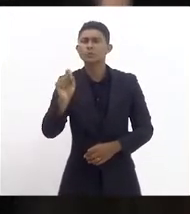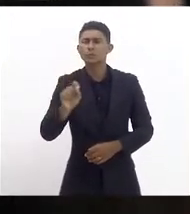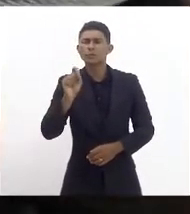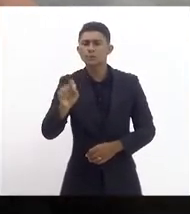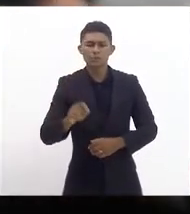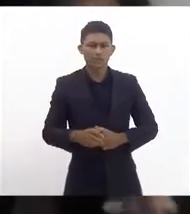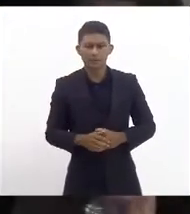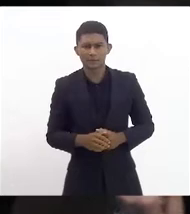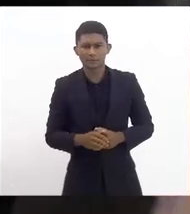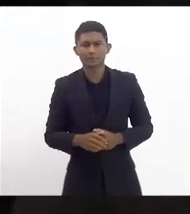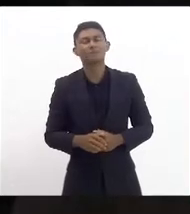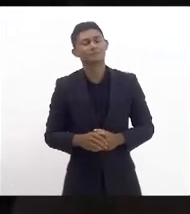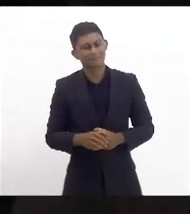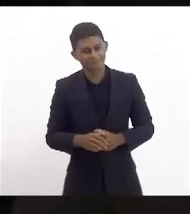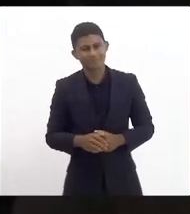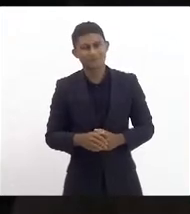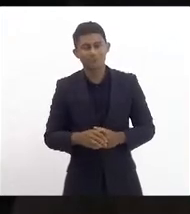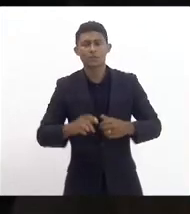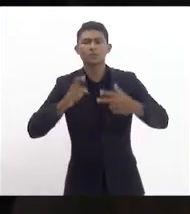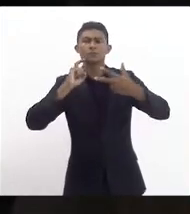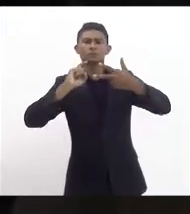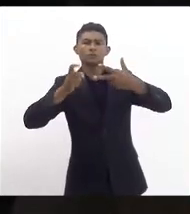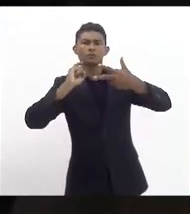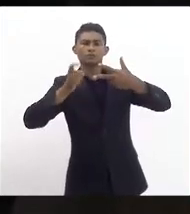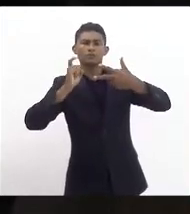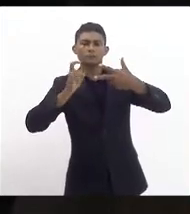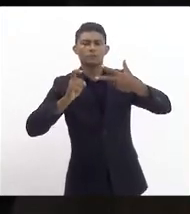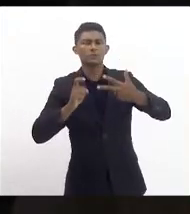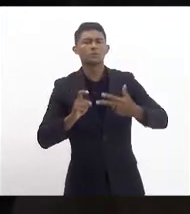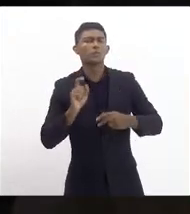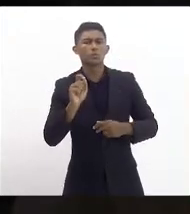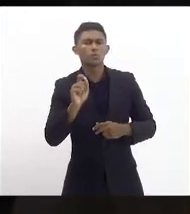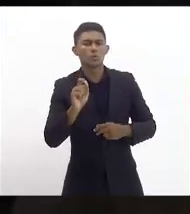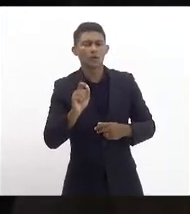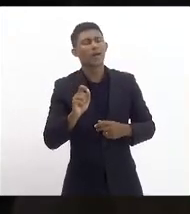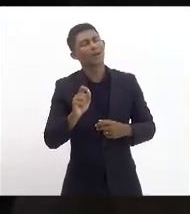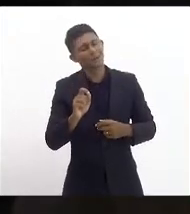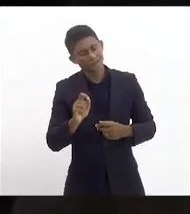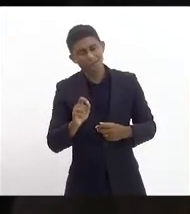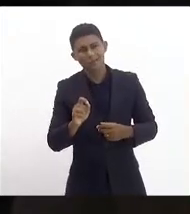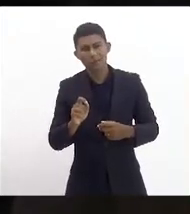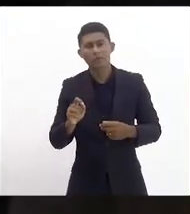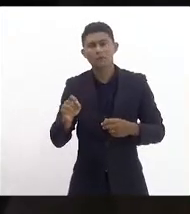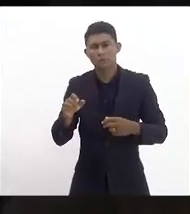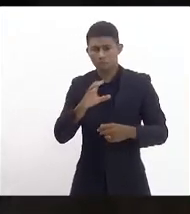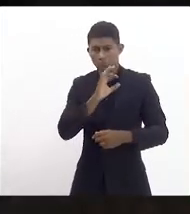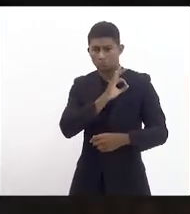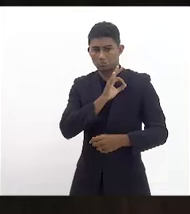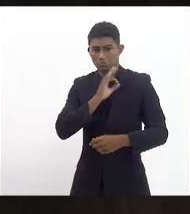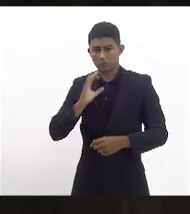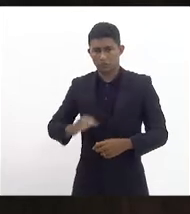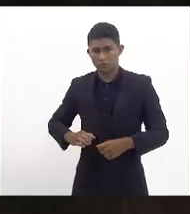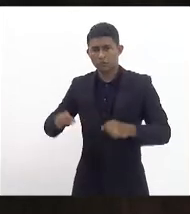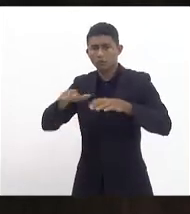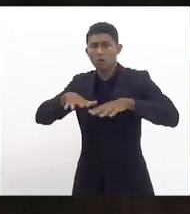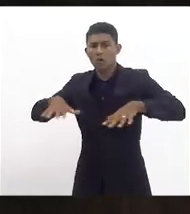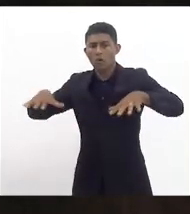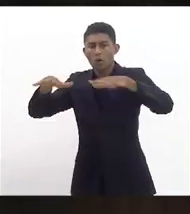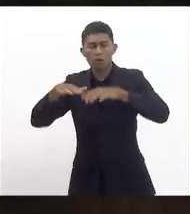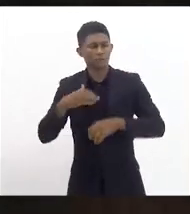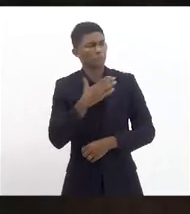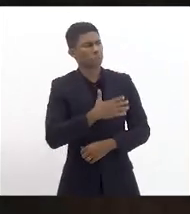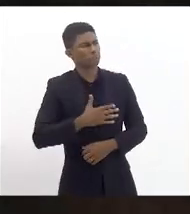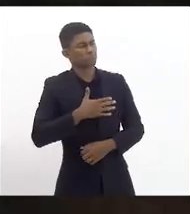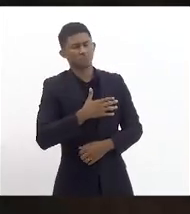foi a mensagem do Executivo foi algo que não agradou em todo o corpo de